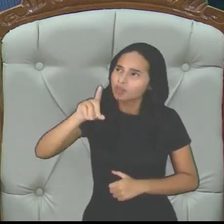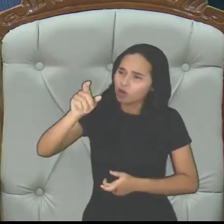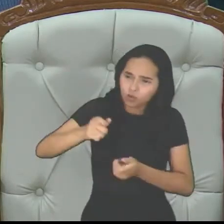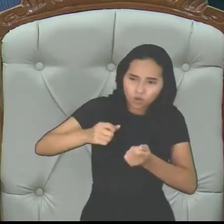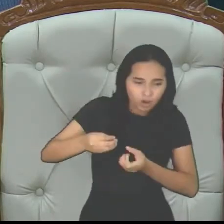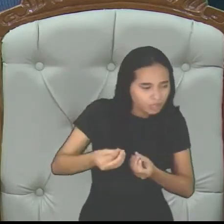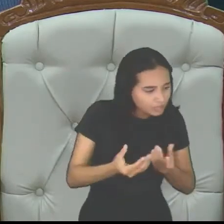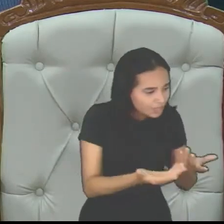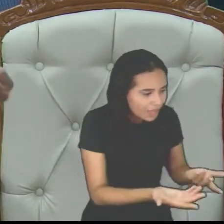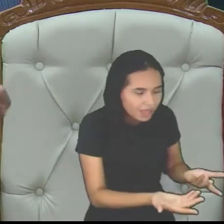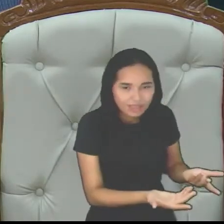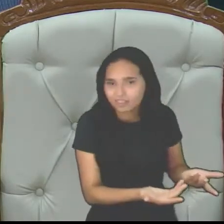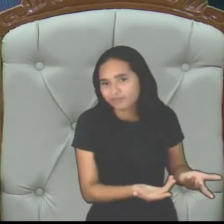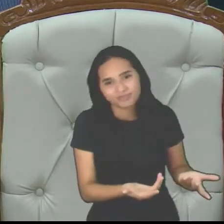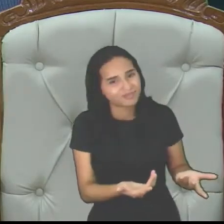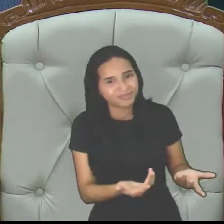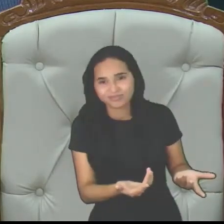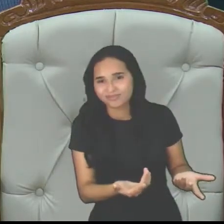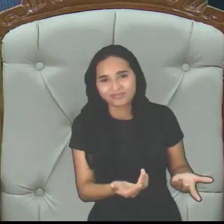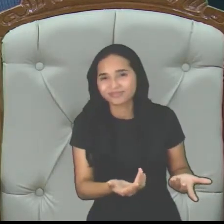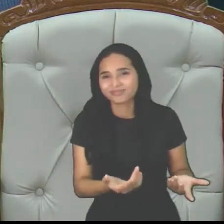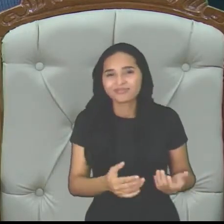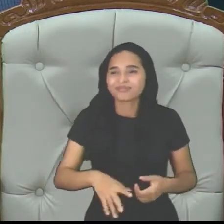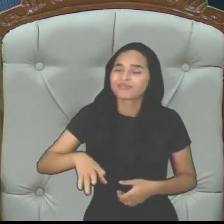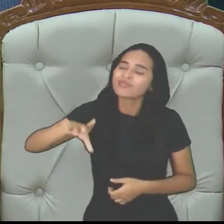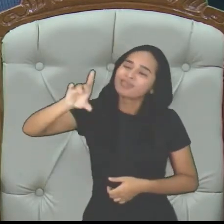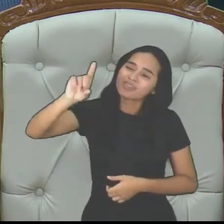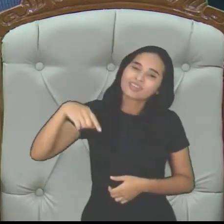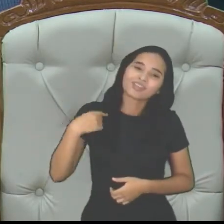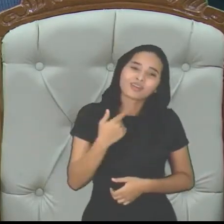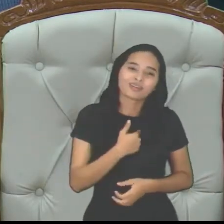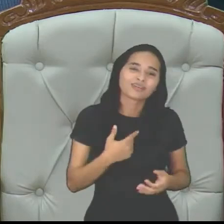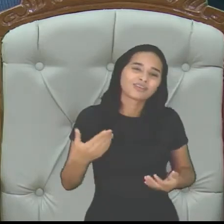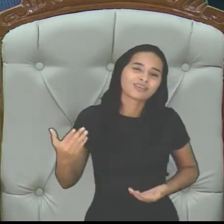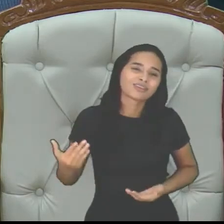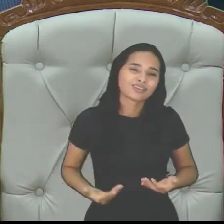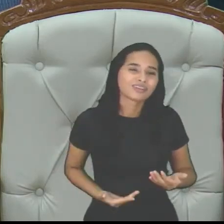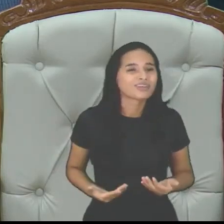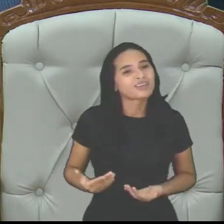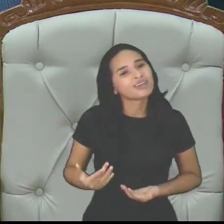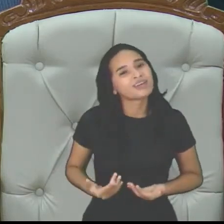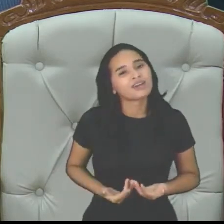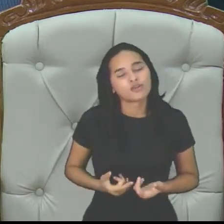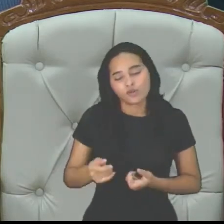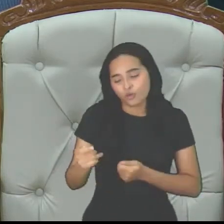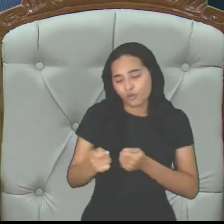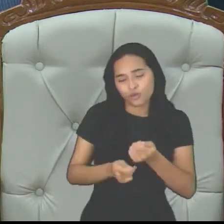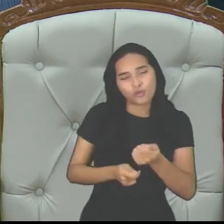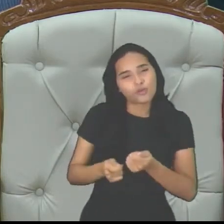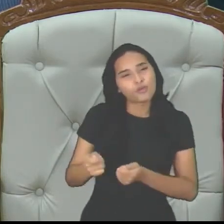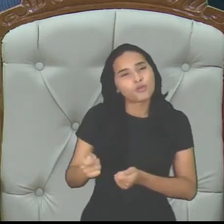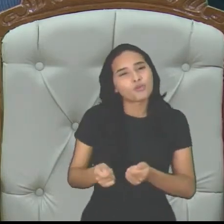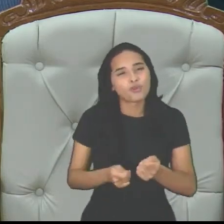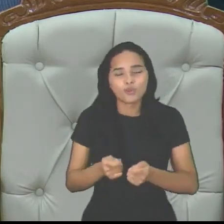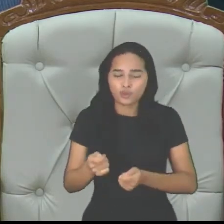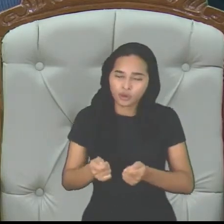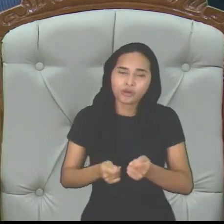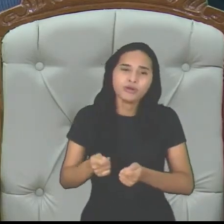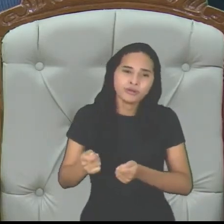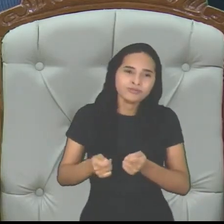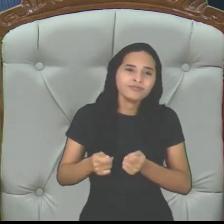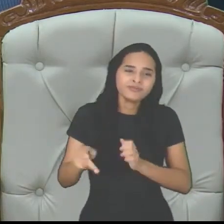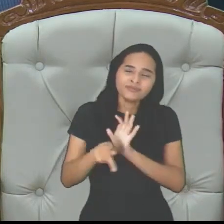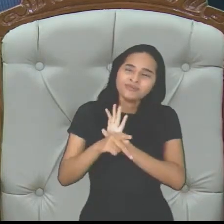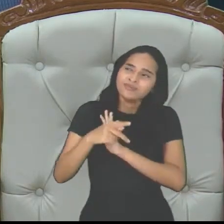para ninguém. E o Deus que nós servimos é um Deus de controle, de gerência,